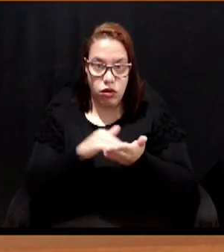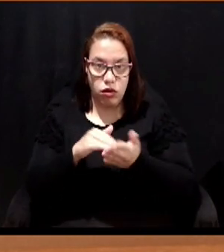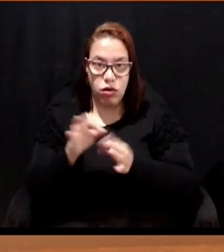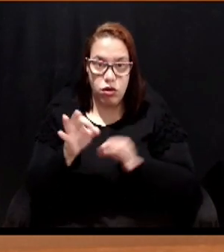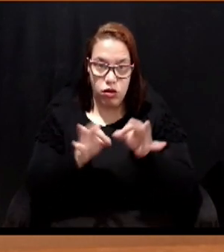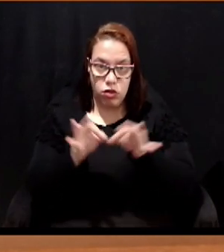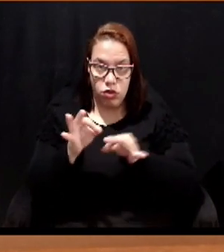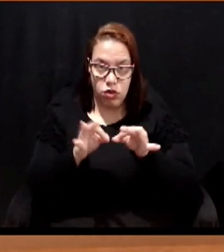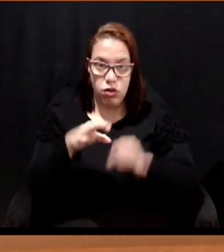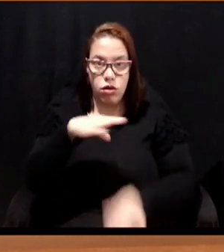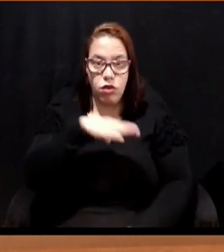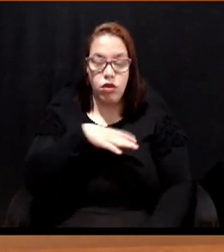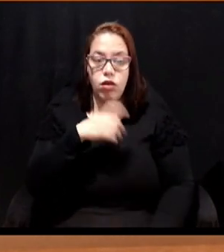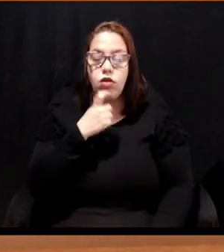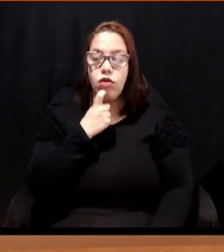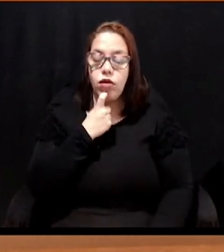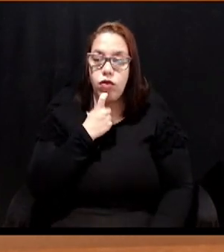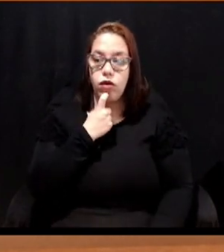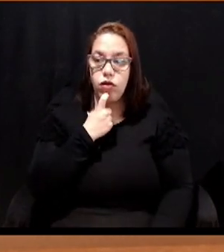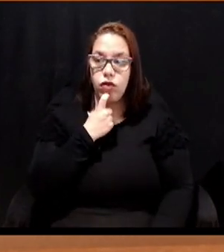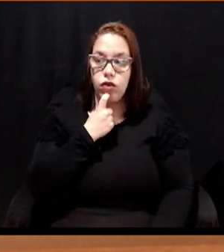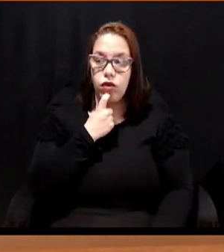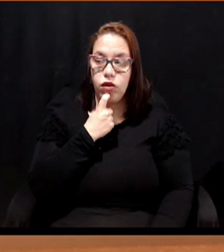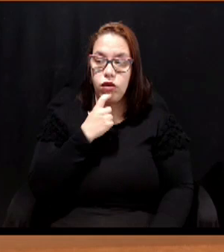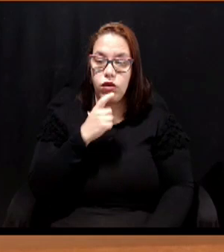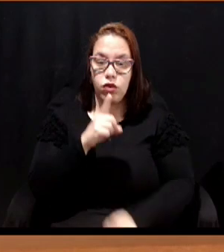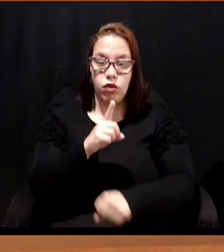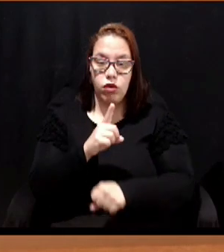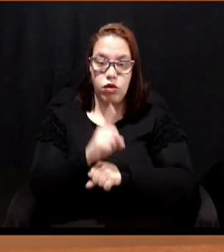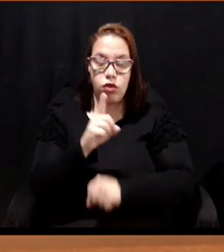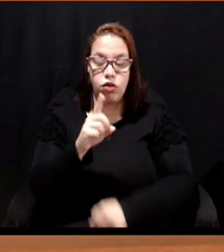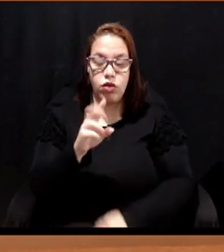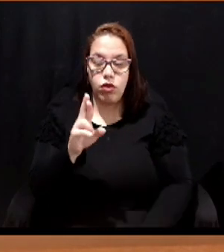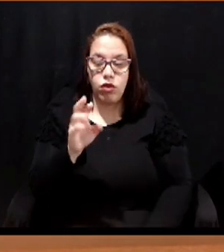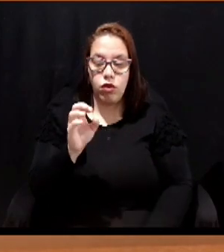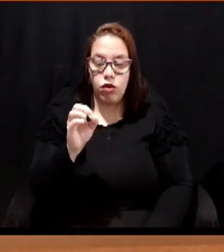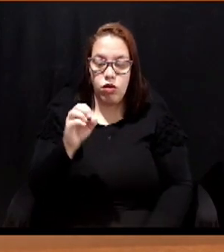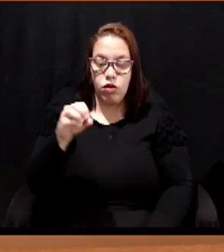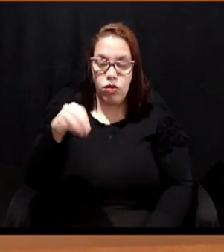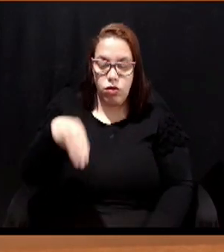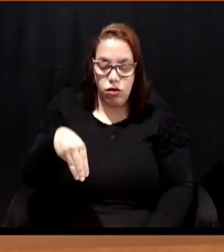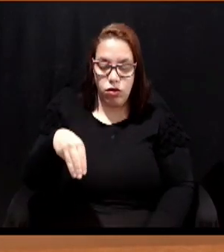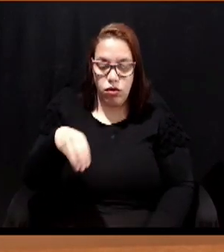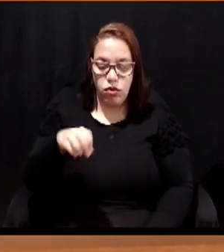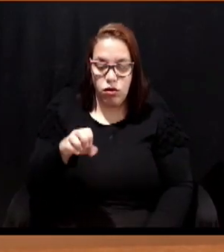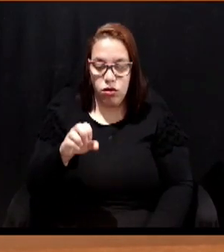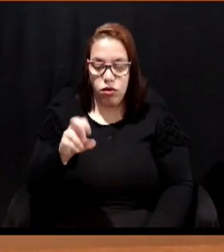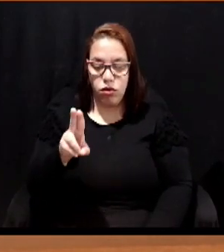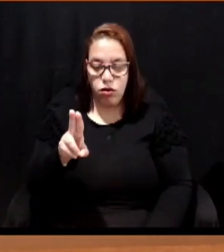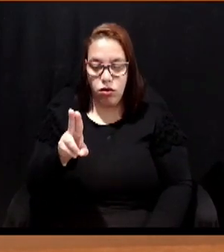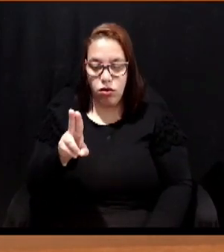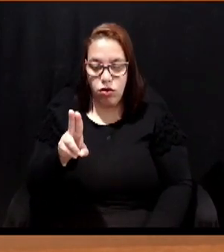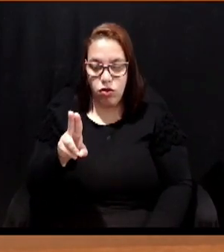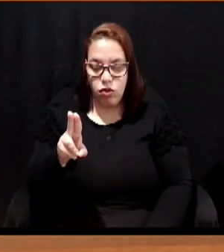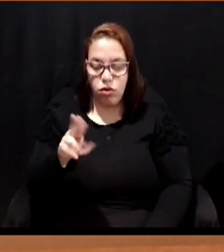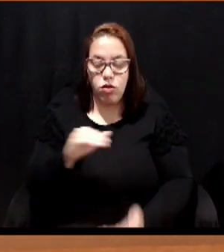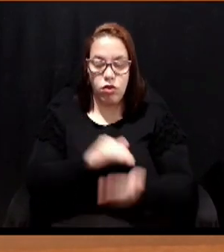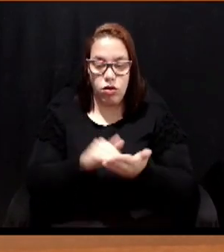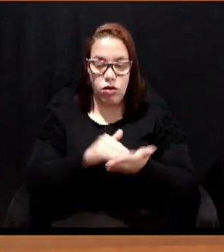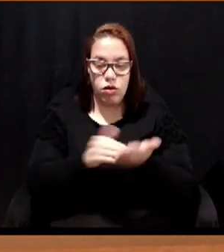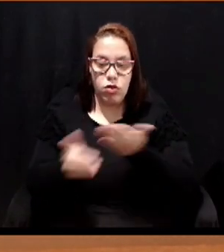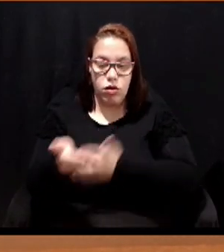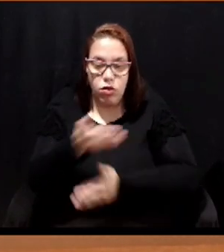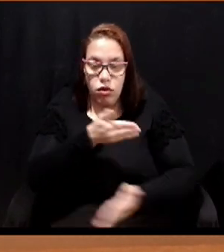de Campinas e o Dr. Romeu Santini era secretário de Cooperação Internacional. E era comum